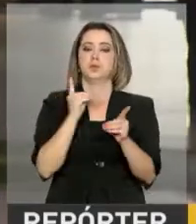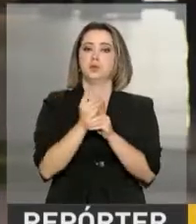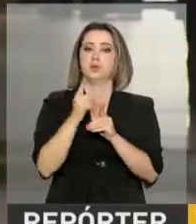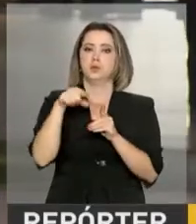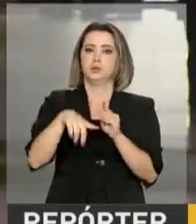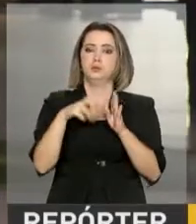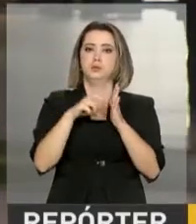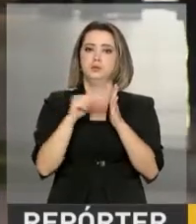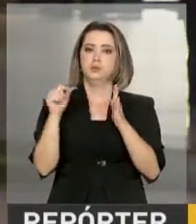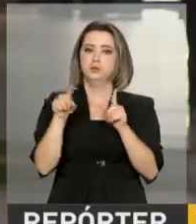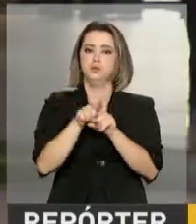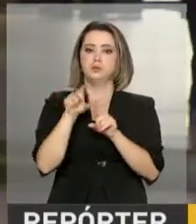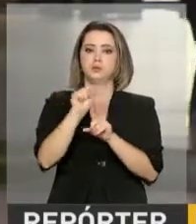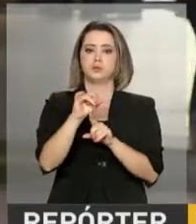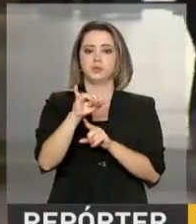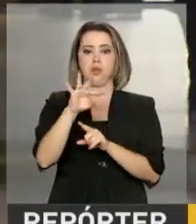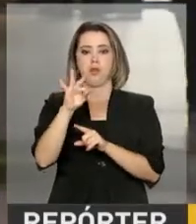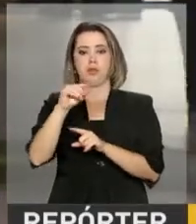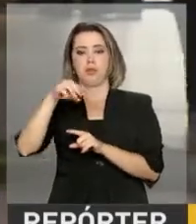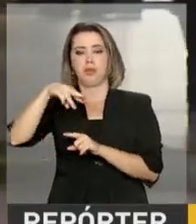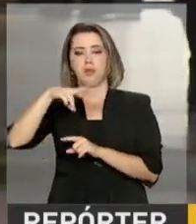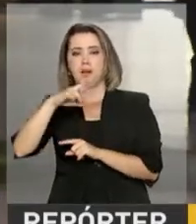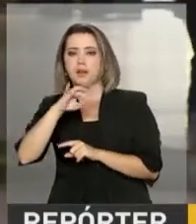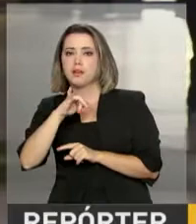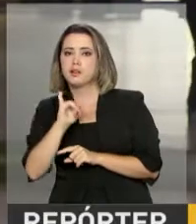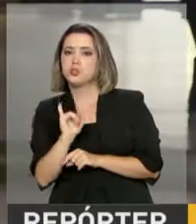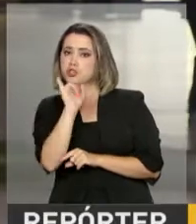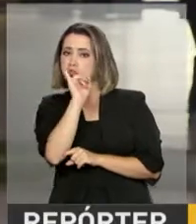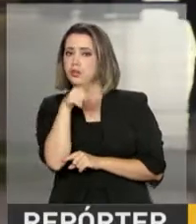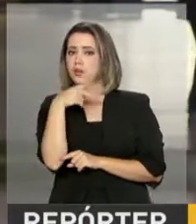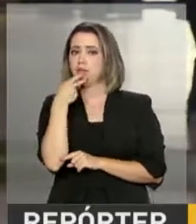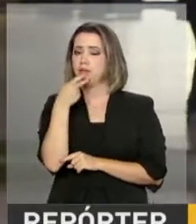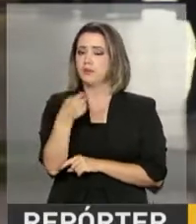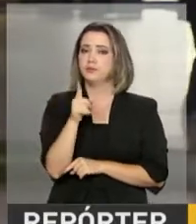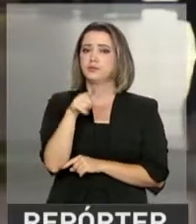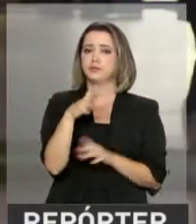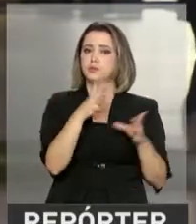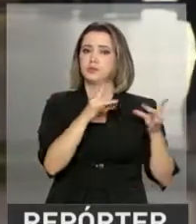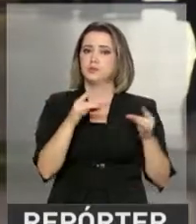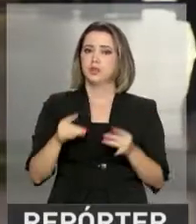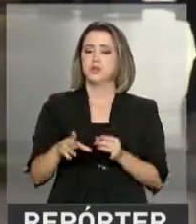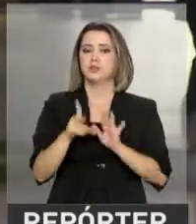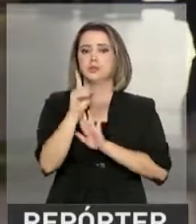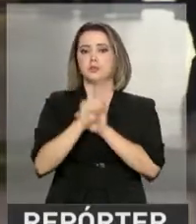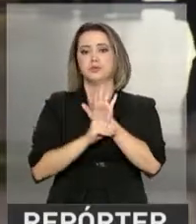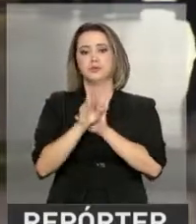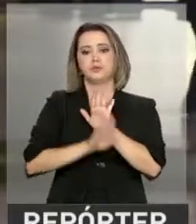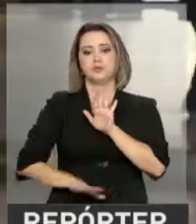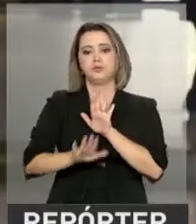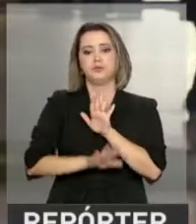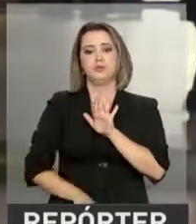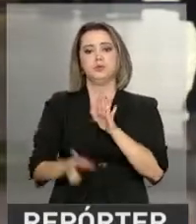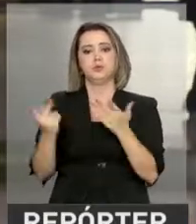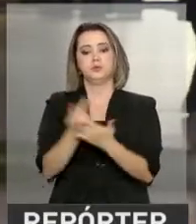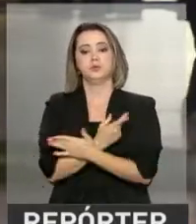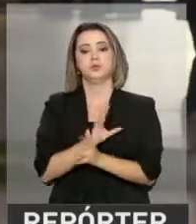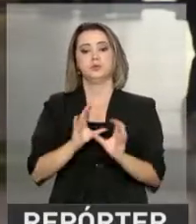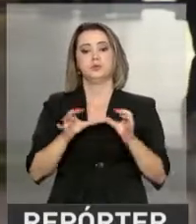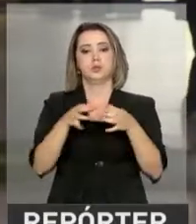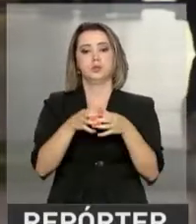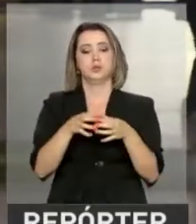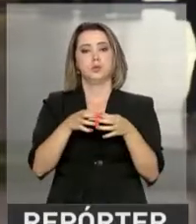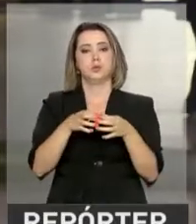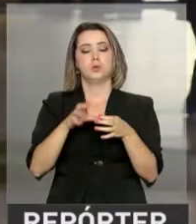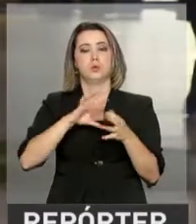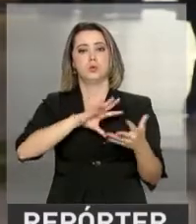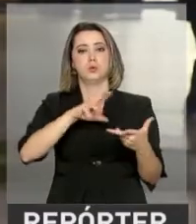falou sobre a relação entre brasil e suécia destacando a parceria nas ações na proteção do direito das crianças à realização do fórum global da